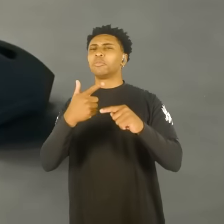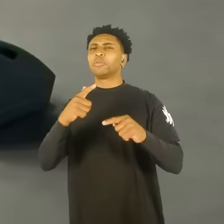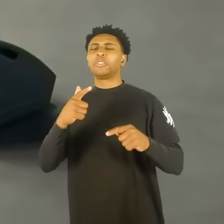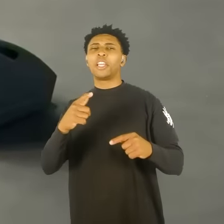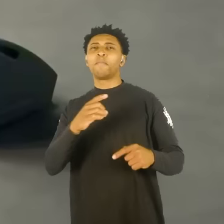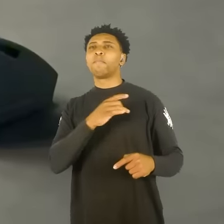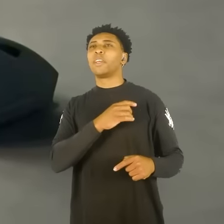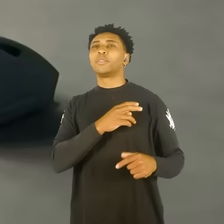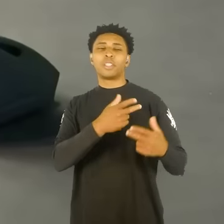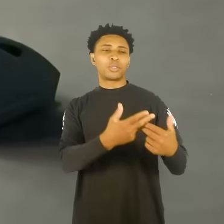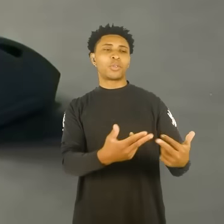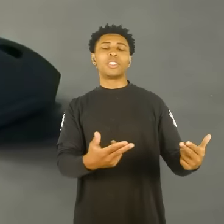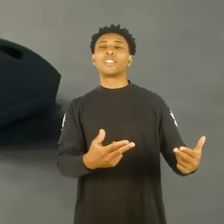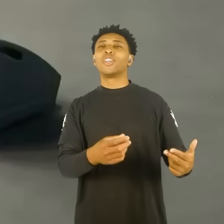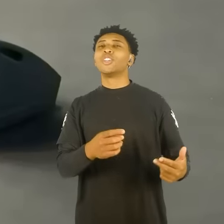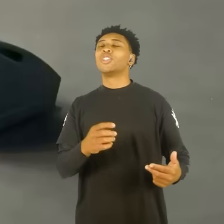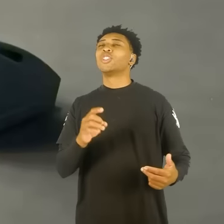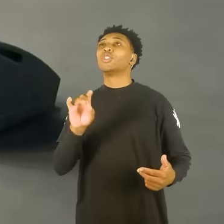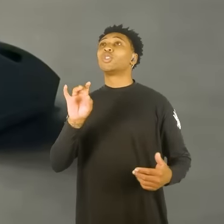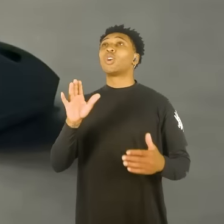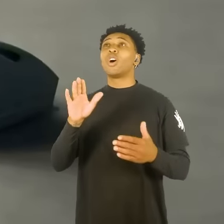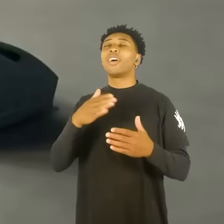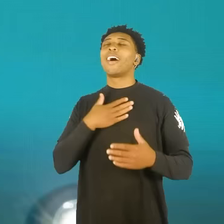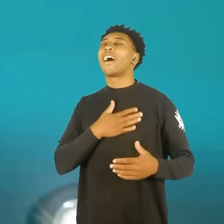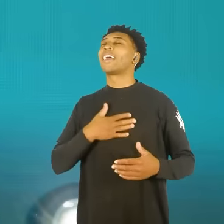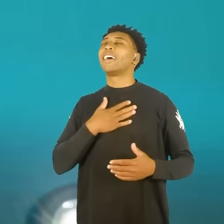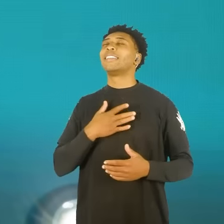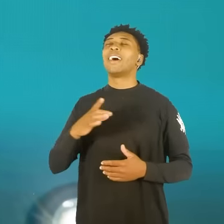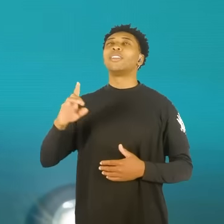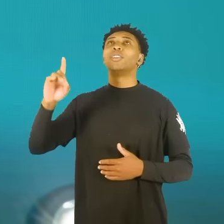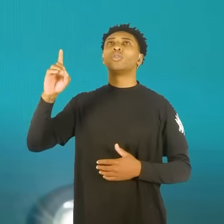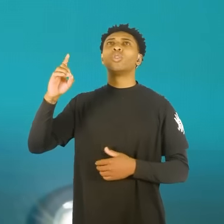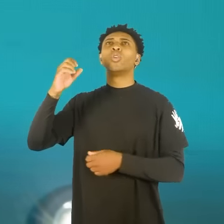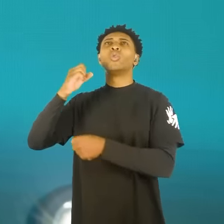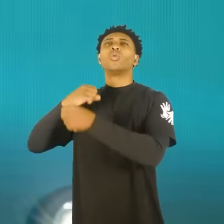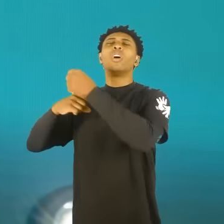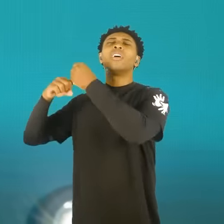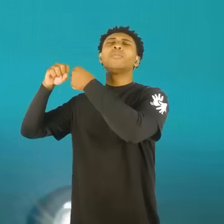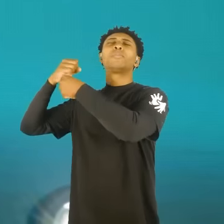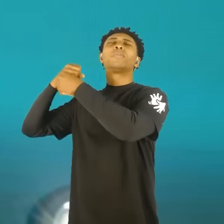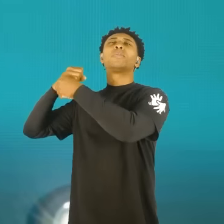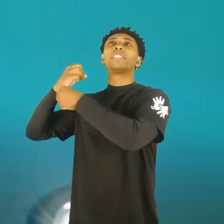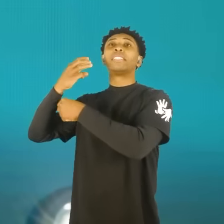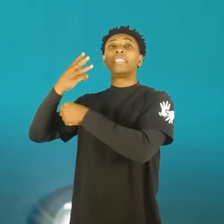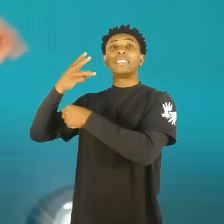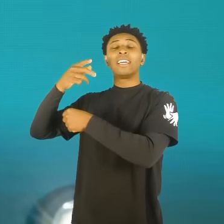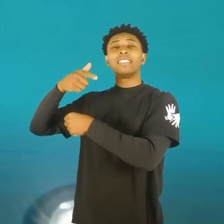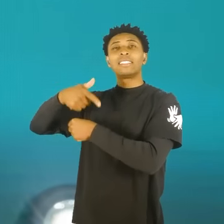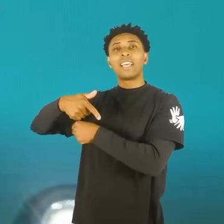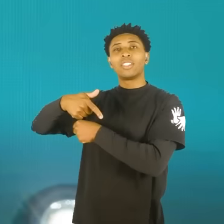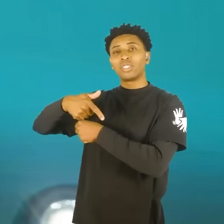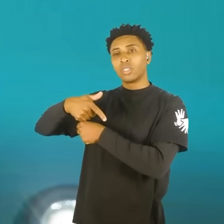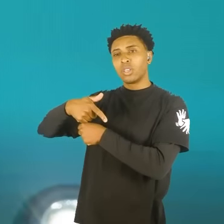com cara feia. Nós só queremos agradar ao Mestre. A Bíblia diz que no ano 30 37 depois de Cristo, um homem está